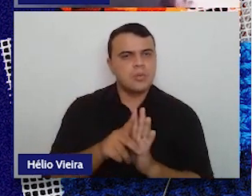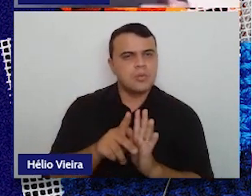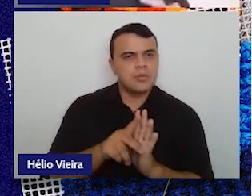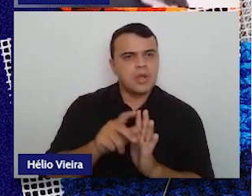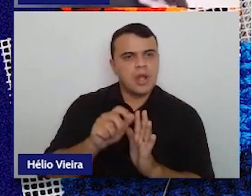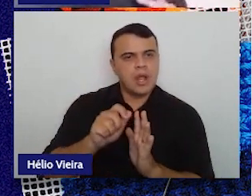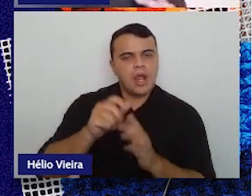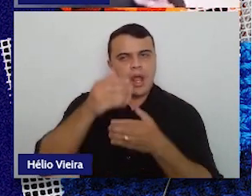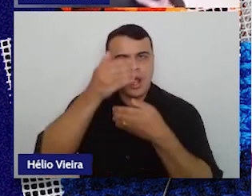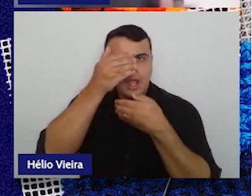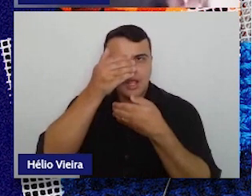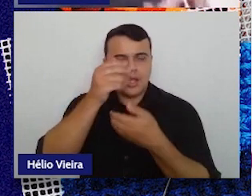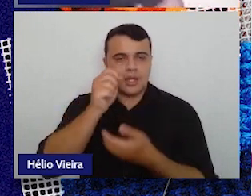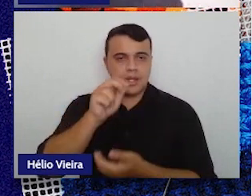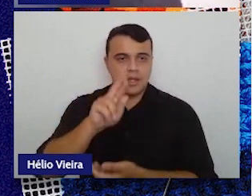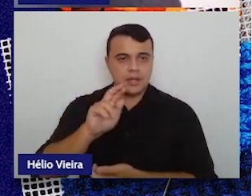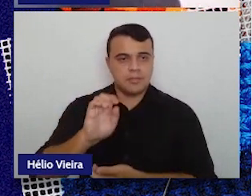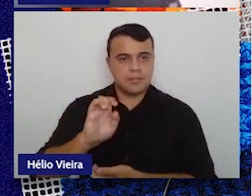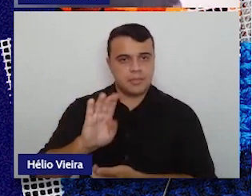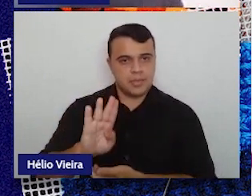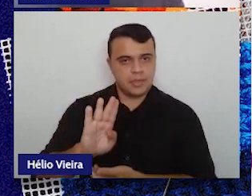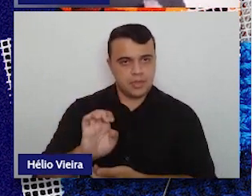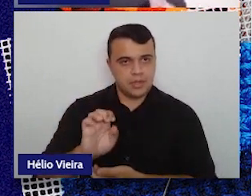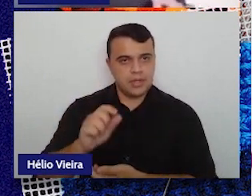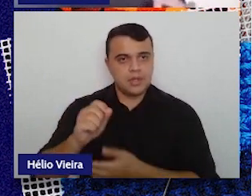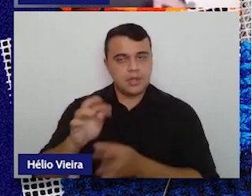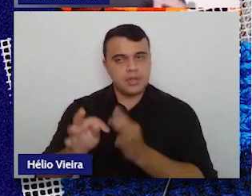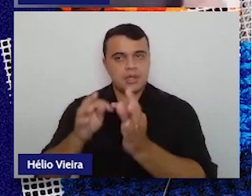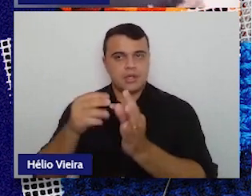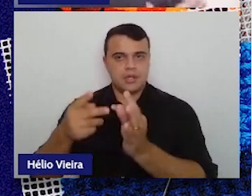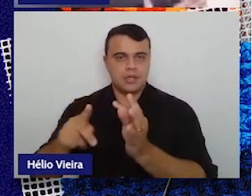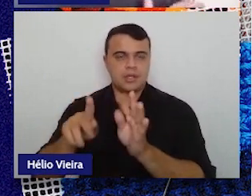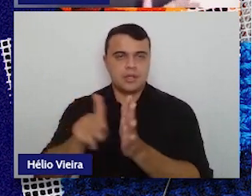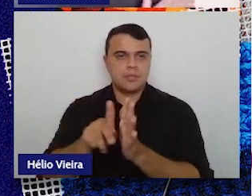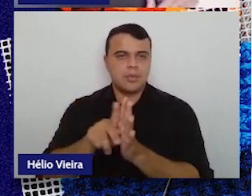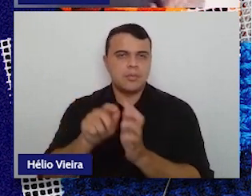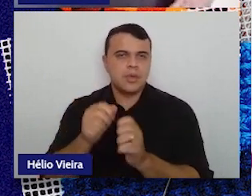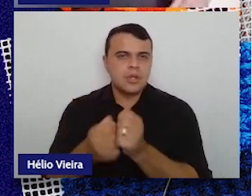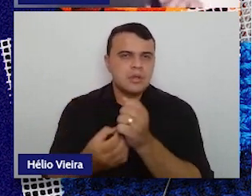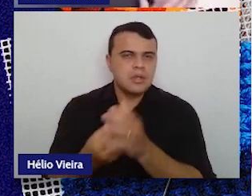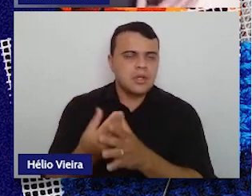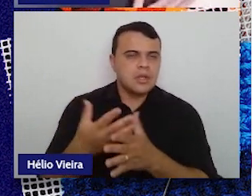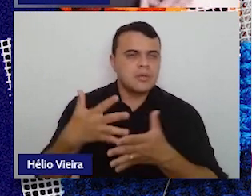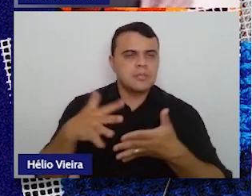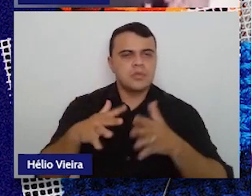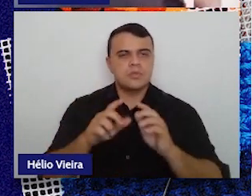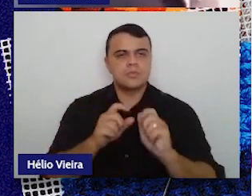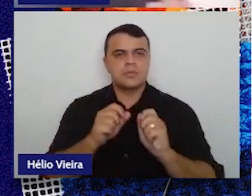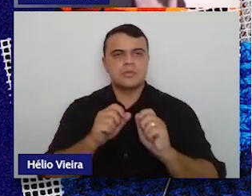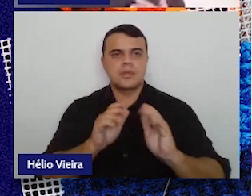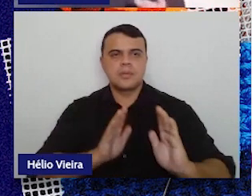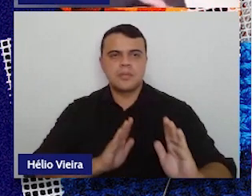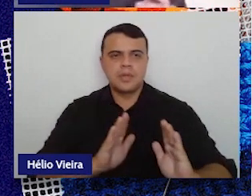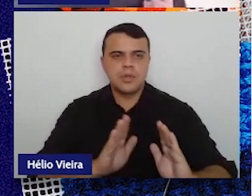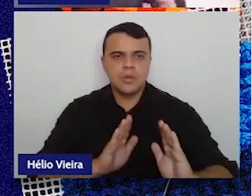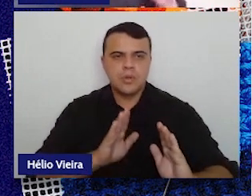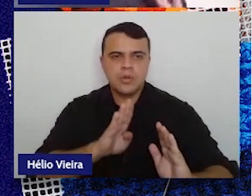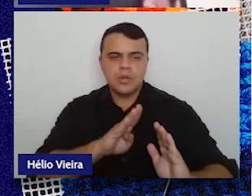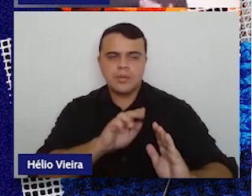árabes. E, na verdade, é uma técnica que remonta ali do período babilônico.